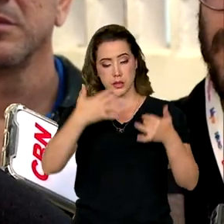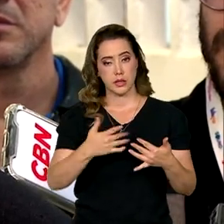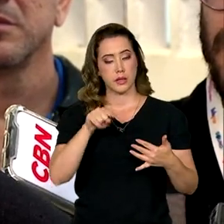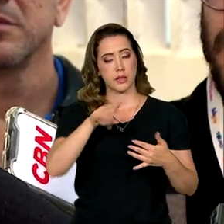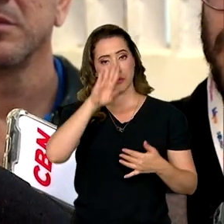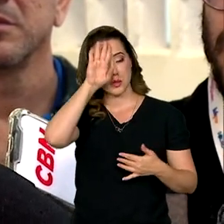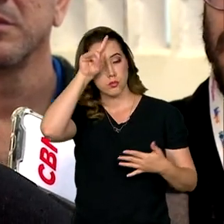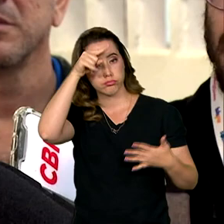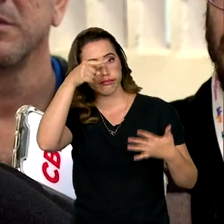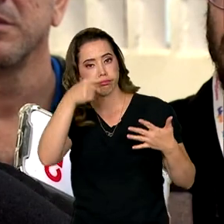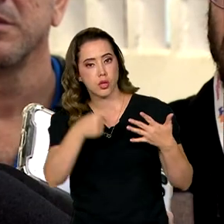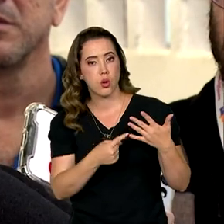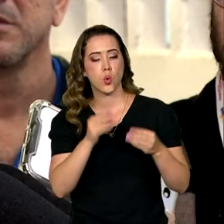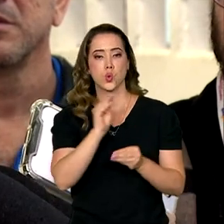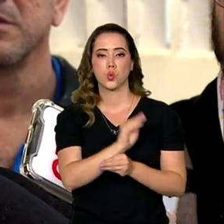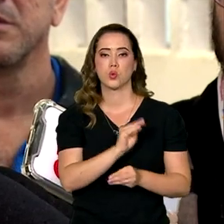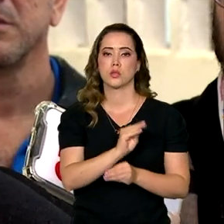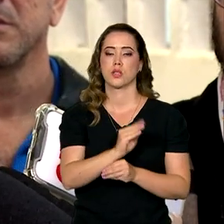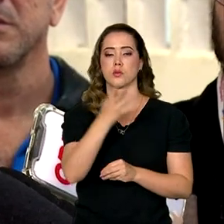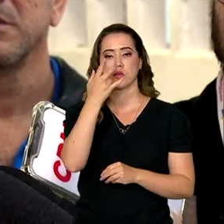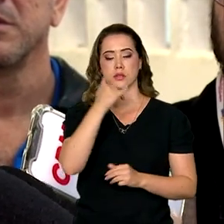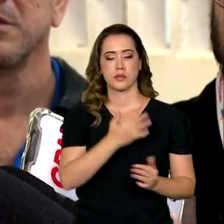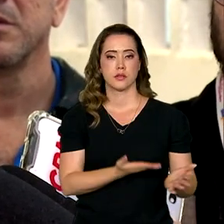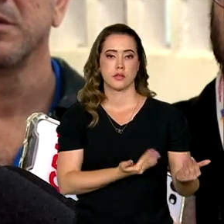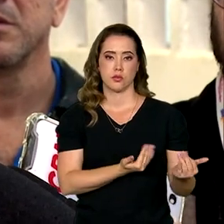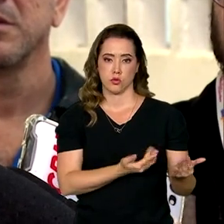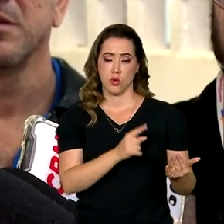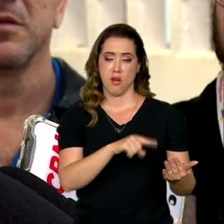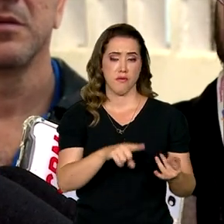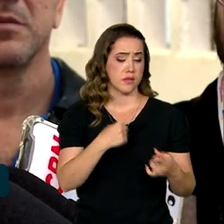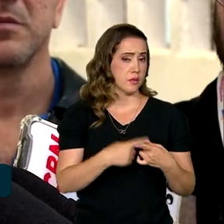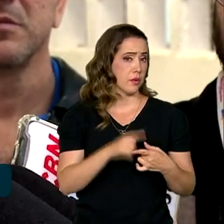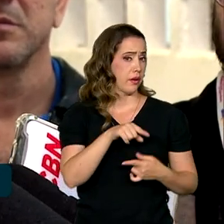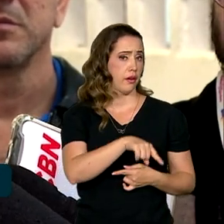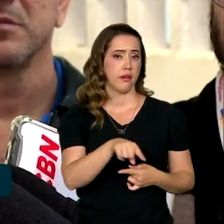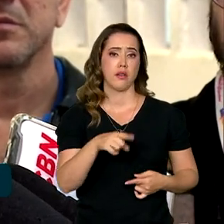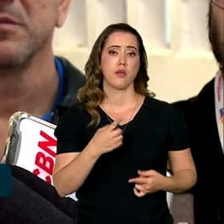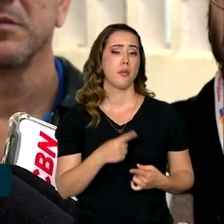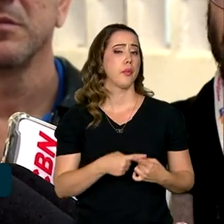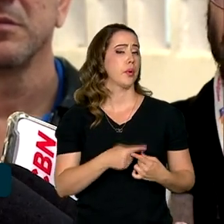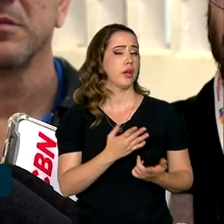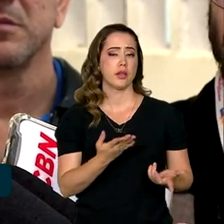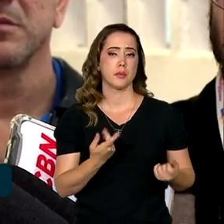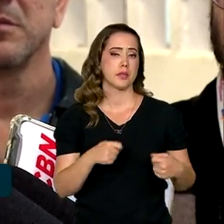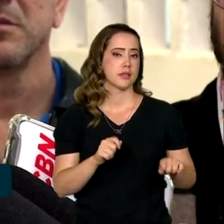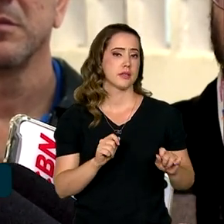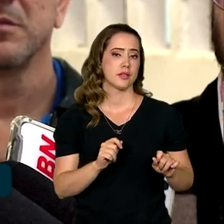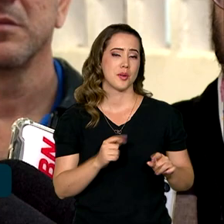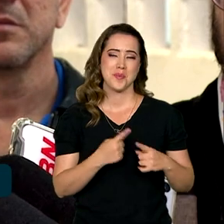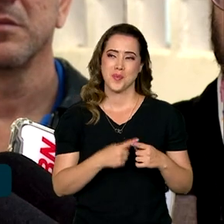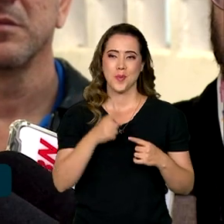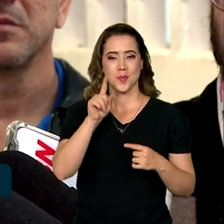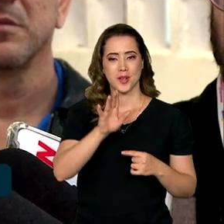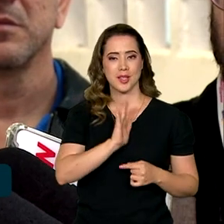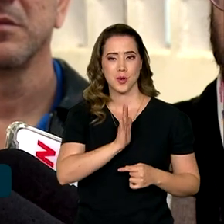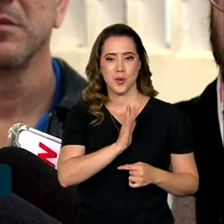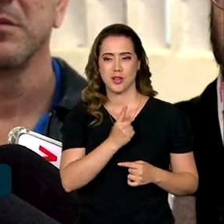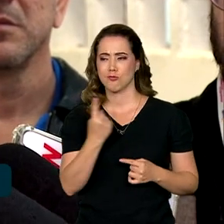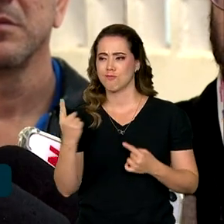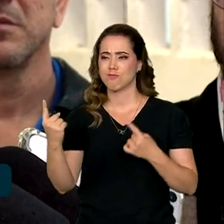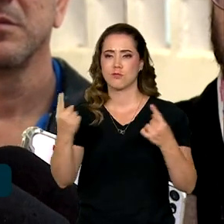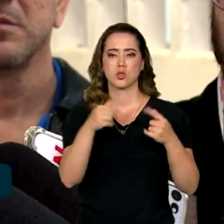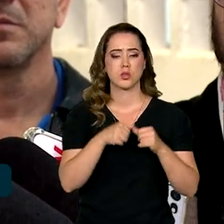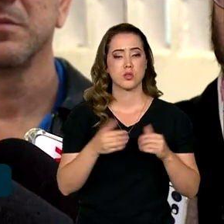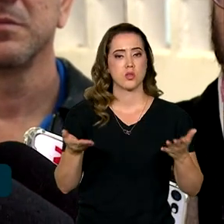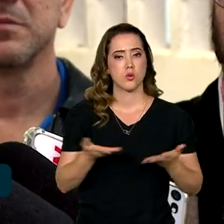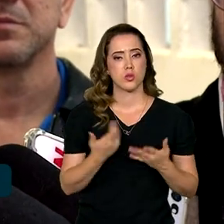prioridade absoluta no cuidado com as crianças e adolescentes. Isso por um motivo, acho que está no coração de cada um, de cada uma das pessoas que estão aqui